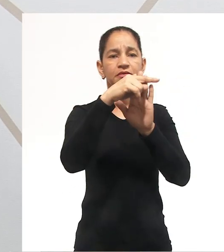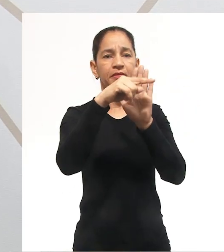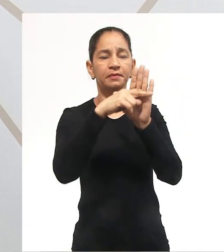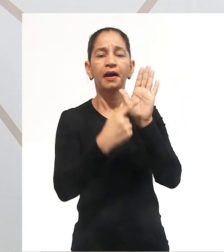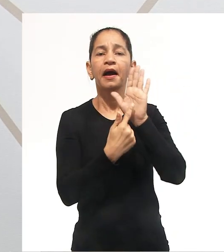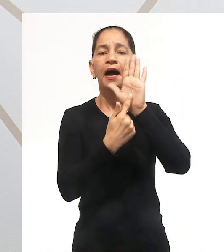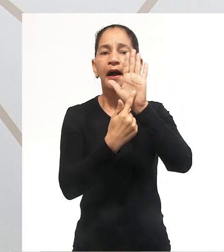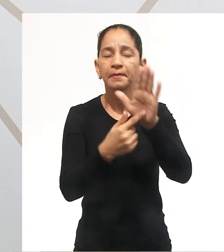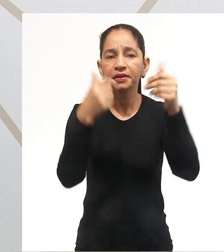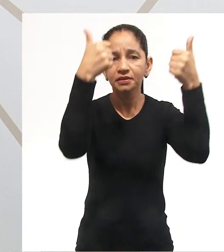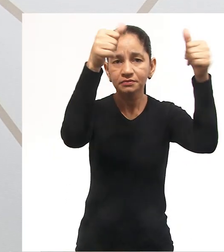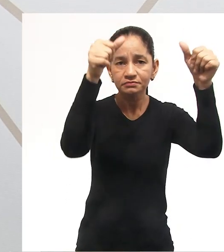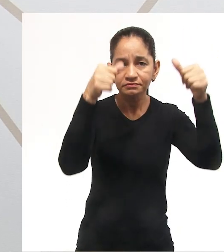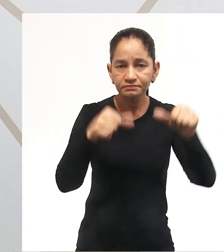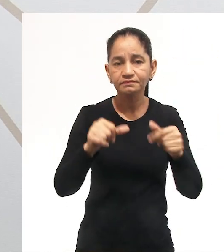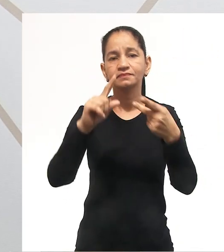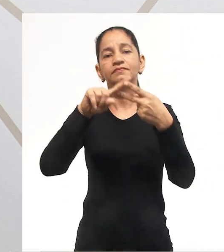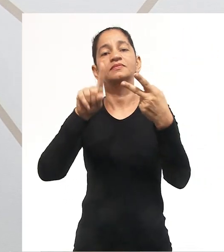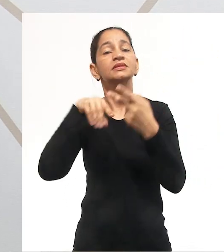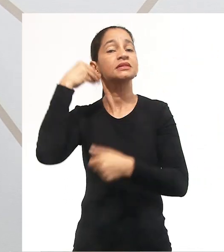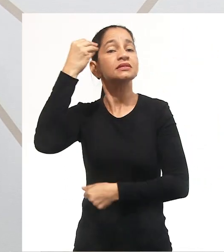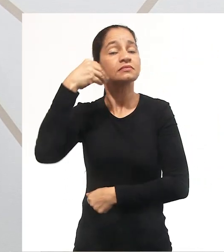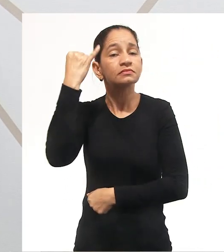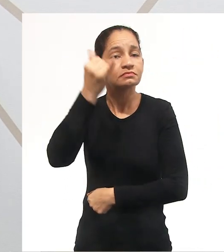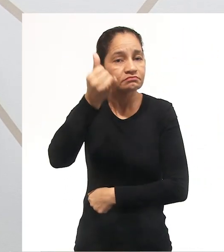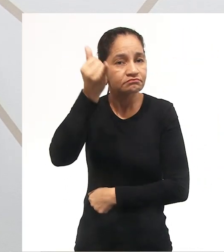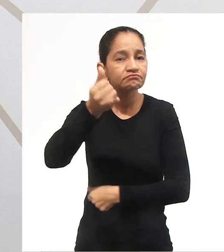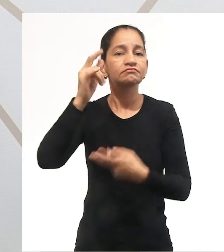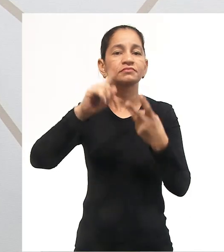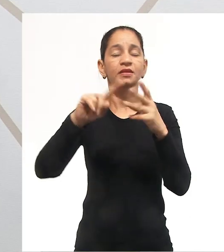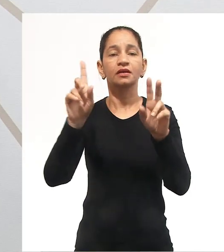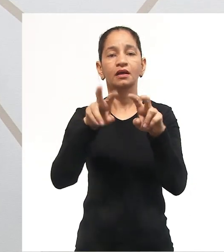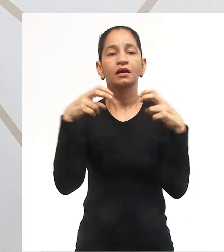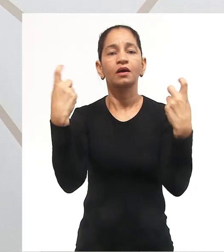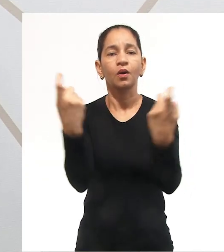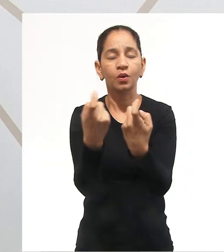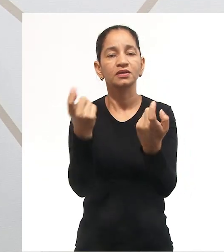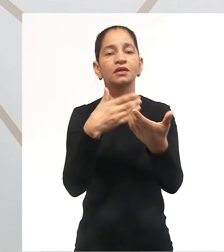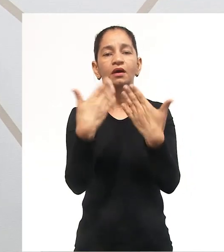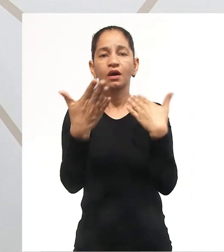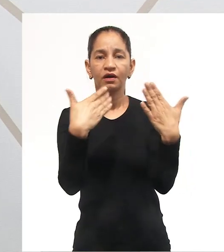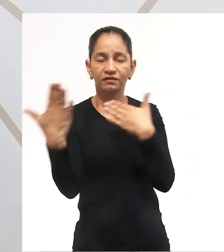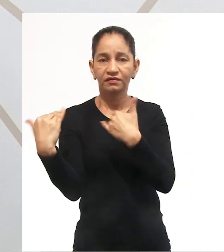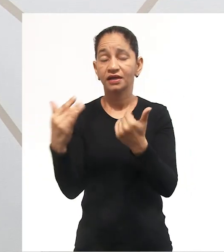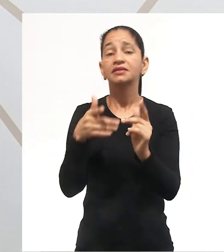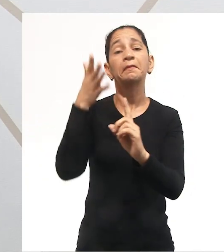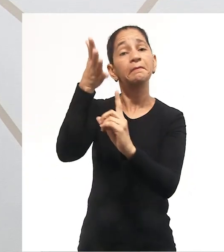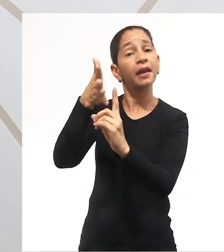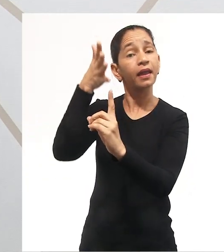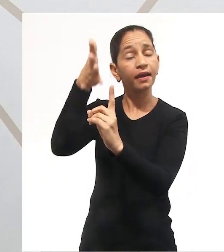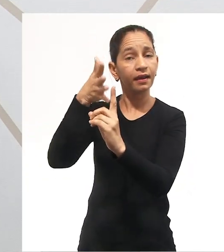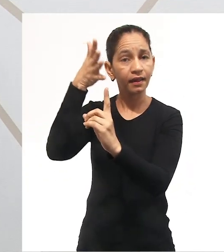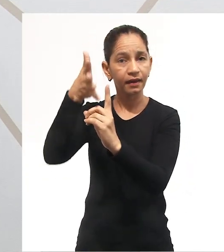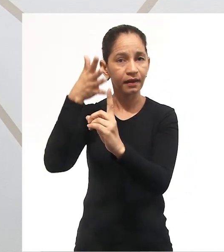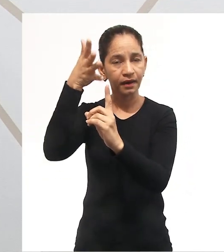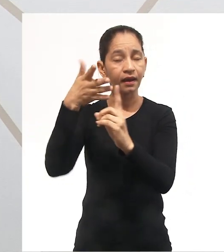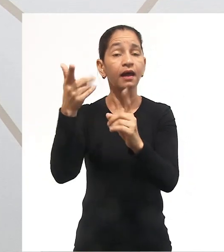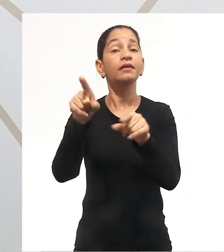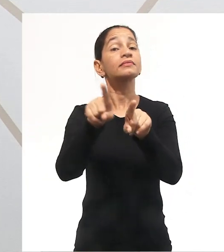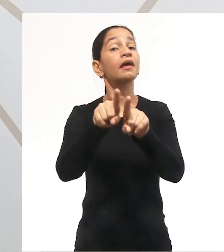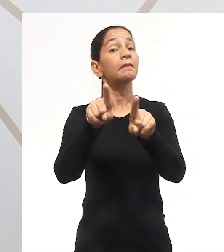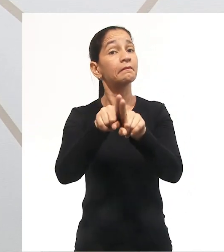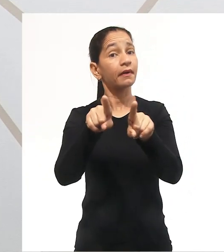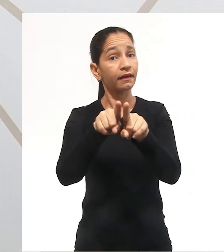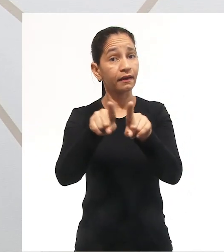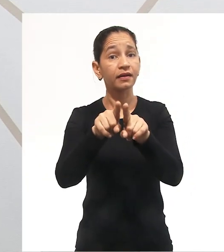vão desde apresentação de pôsteres, relatos de experiência, rodas de conversa, palestras sobre temas variados